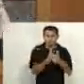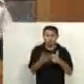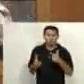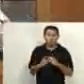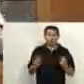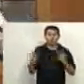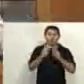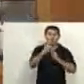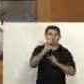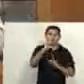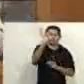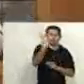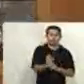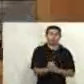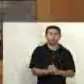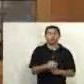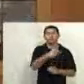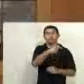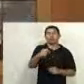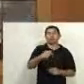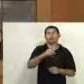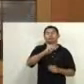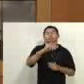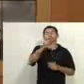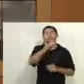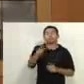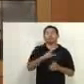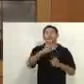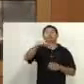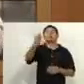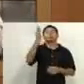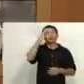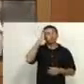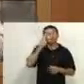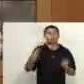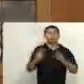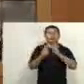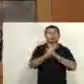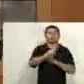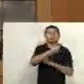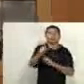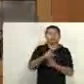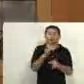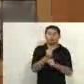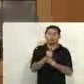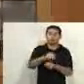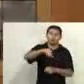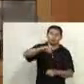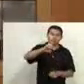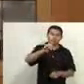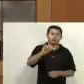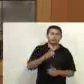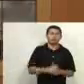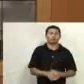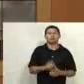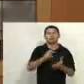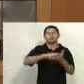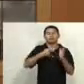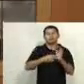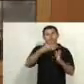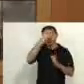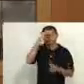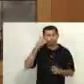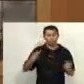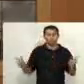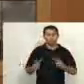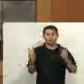peguei o valor de 50% menos o valor de Z. Quando que eu sei que eu tenho que pegar o valor de Z e somar pela média? Quem define isso, pessoal, é